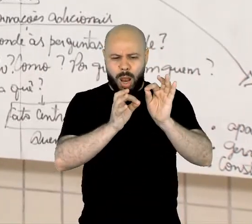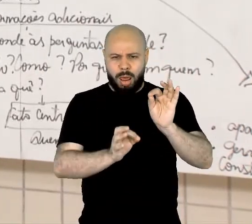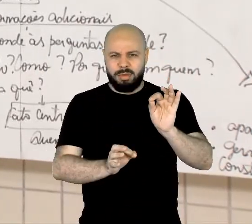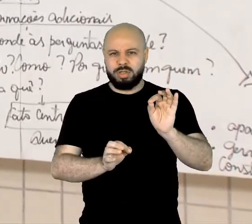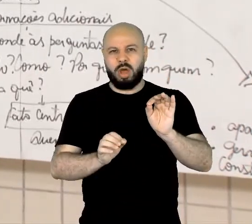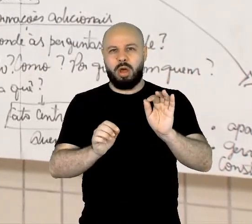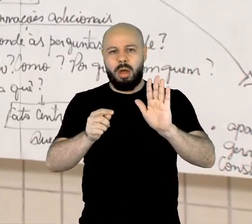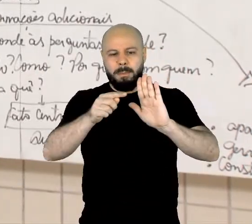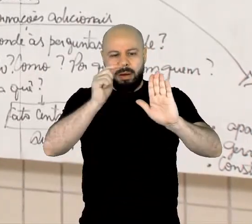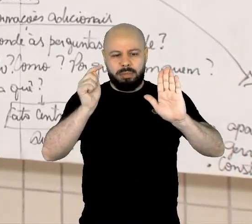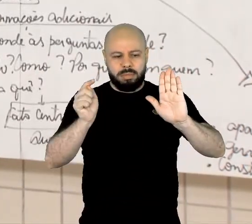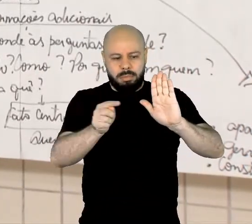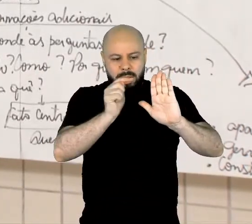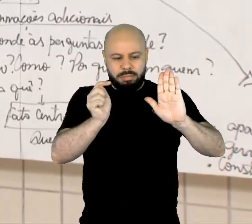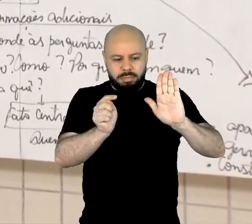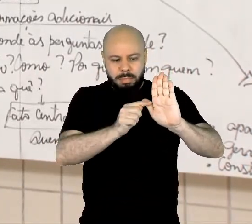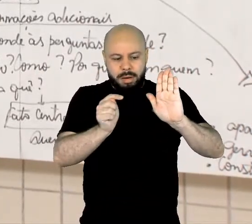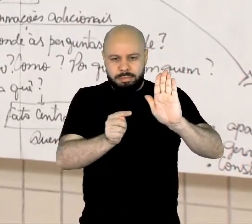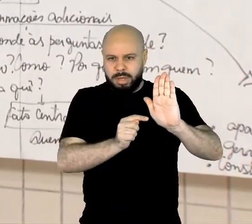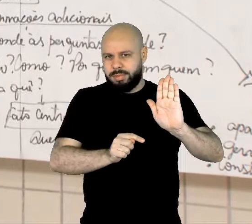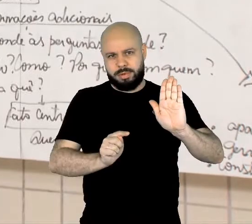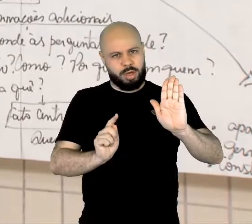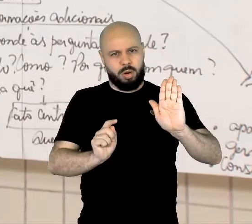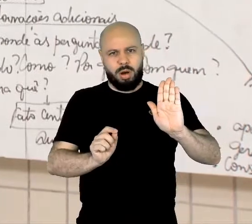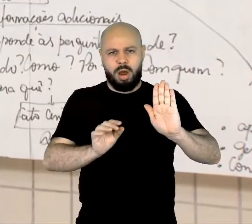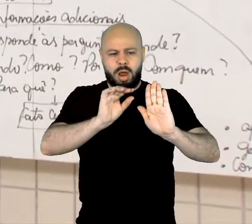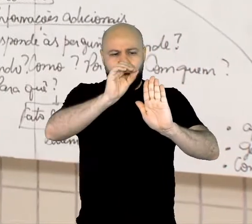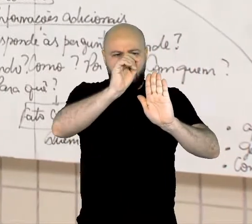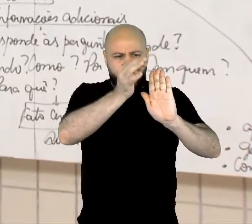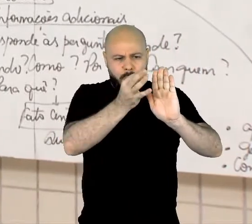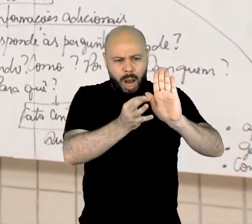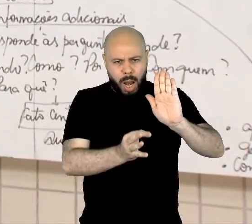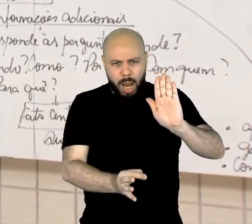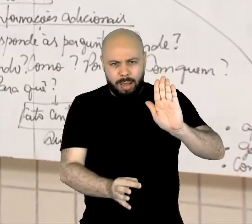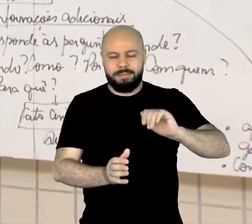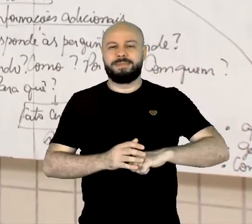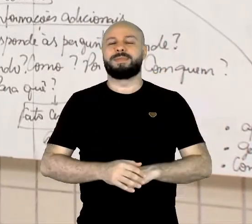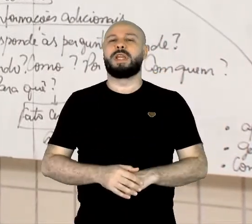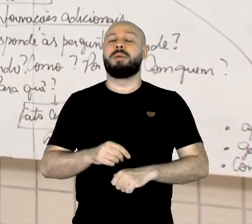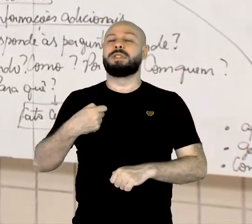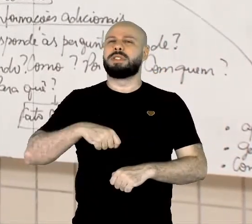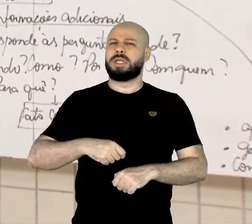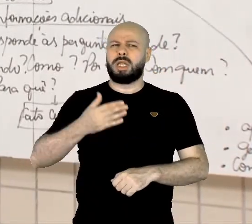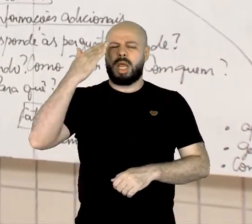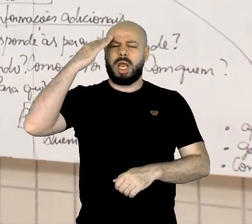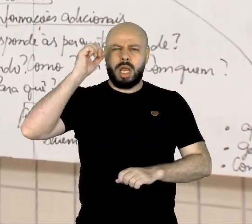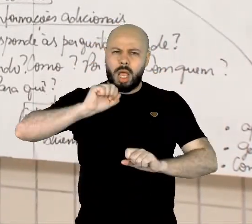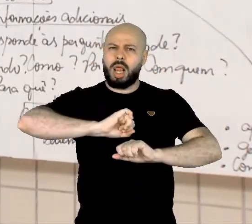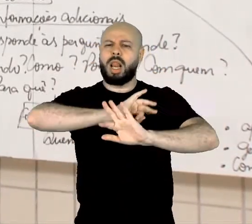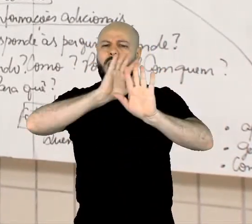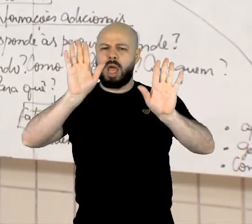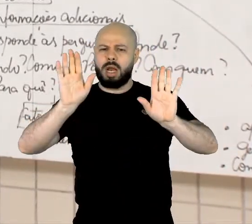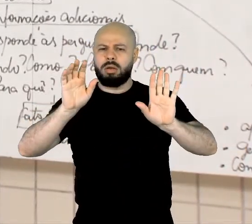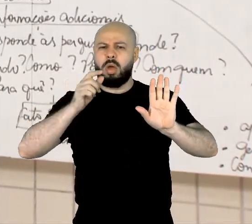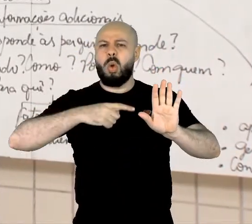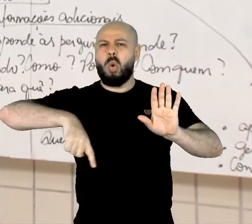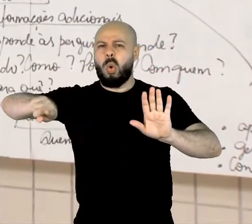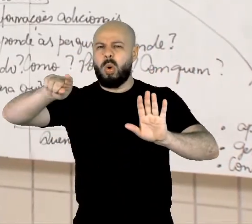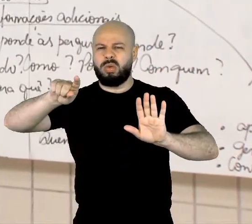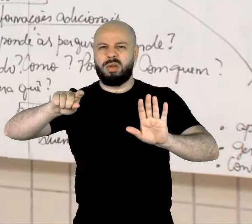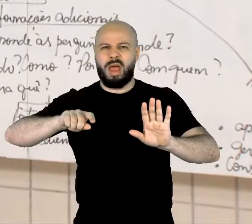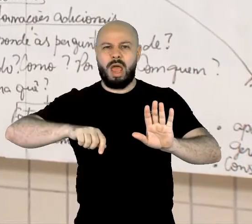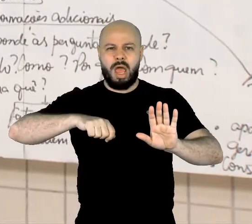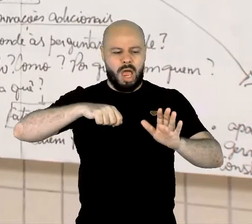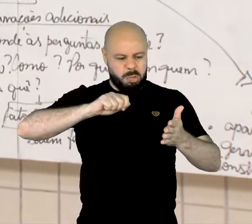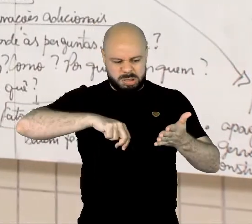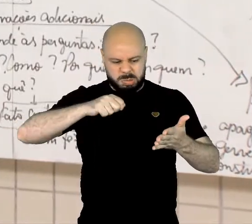tópicos, ele deve seguir, ter uma sequência no texto. E deve ser compreensível, dispensa consulta original.